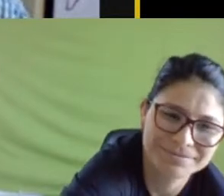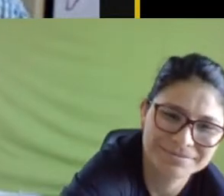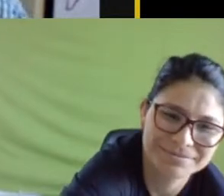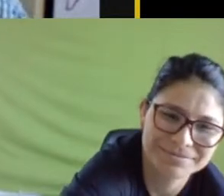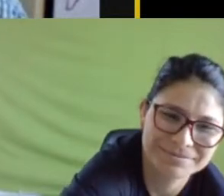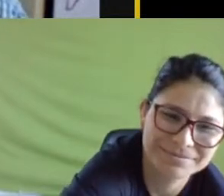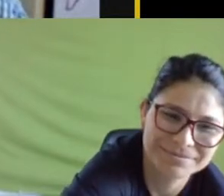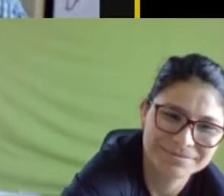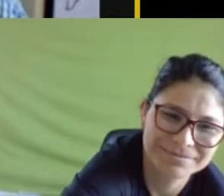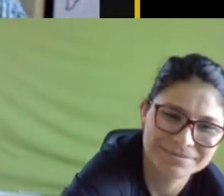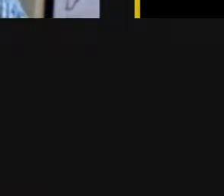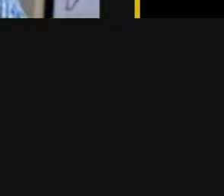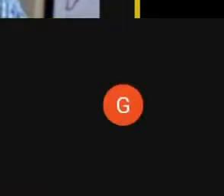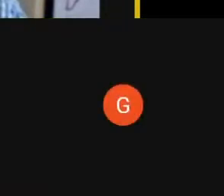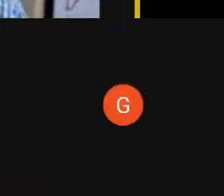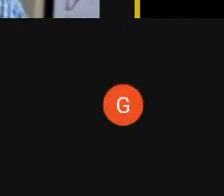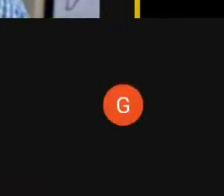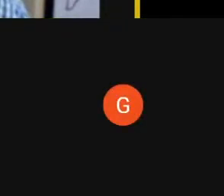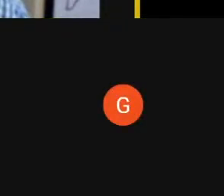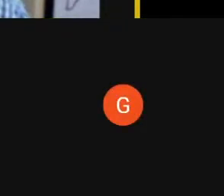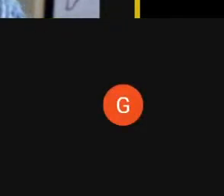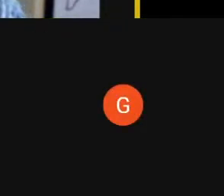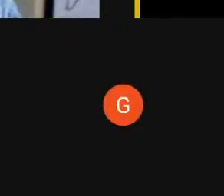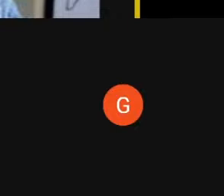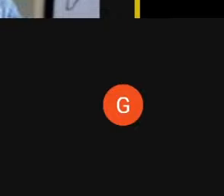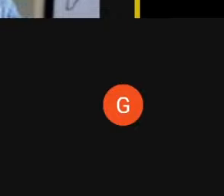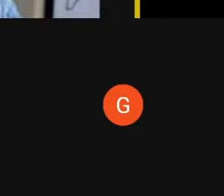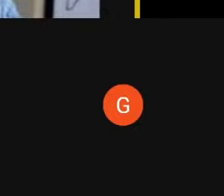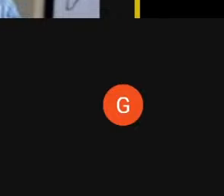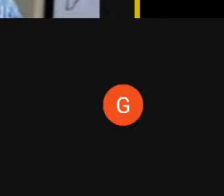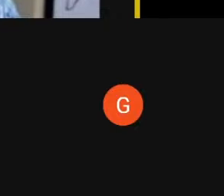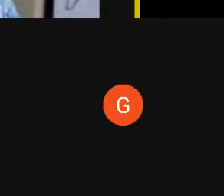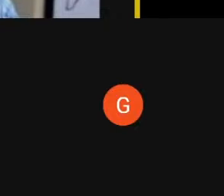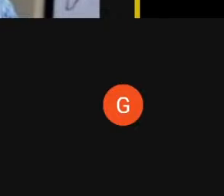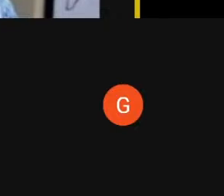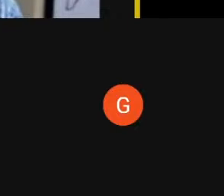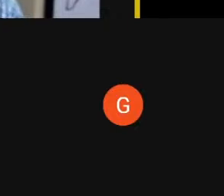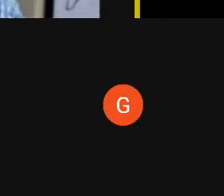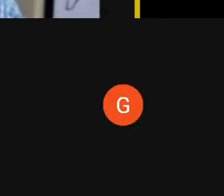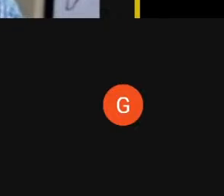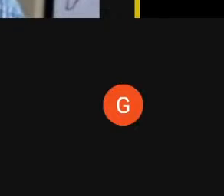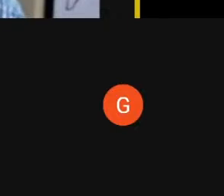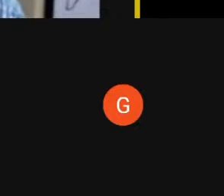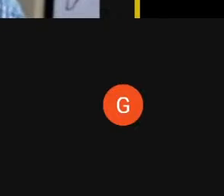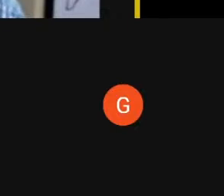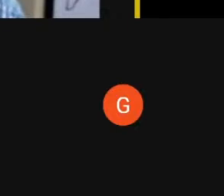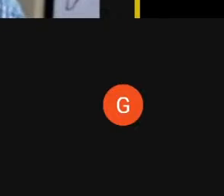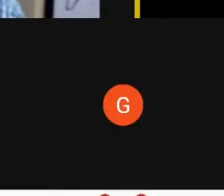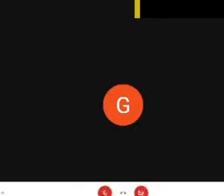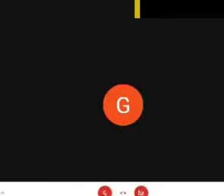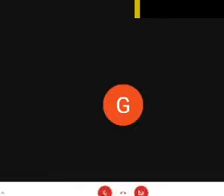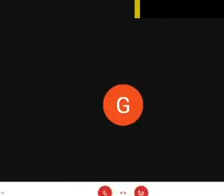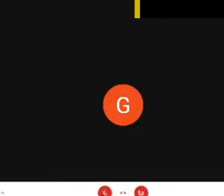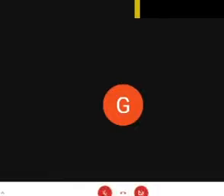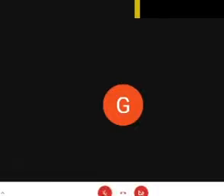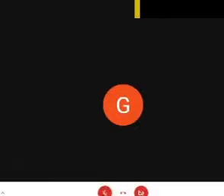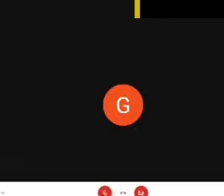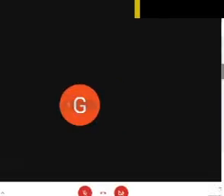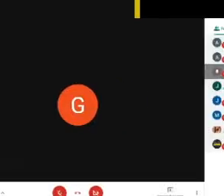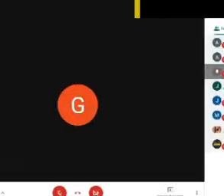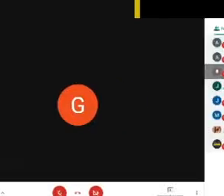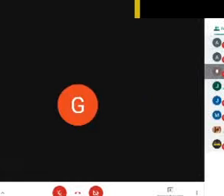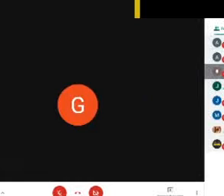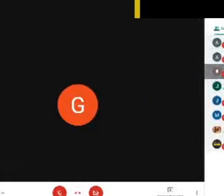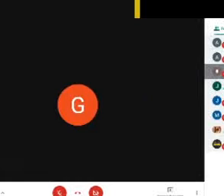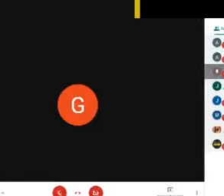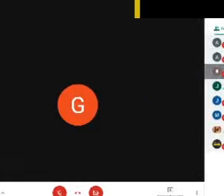com todo mundo. E agradeço também ao Marcelo pela mediação. Ele sempre é